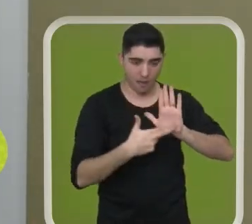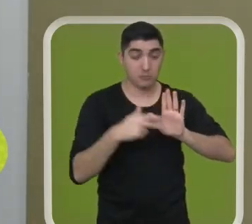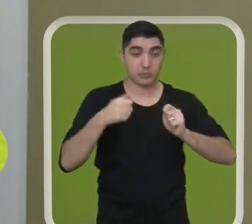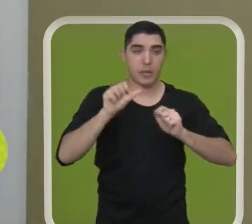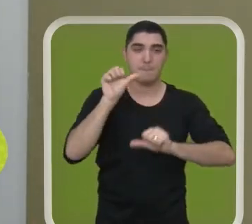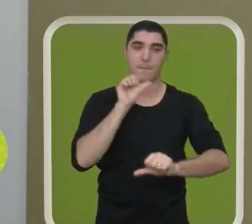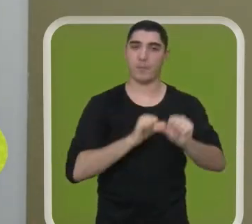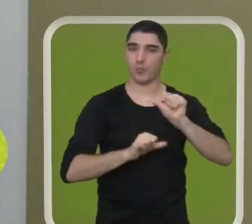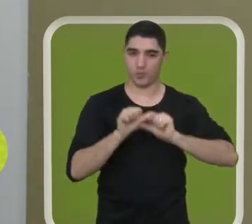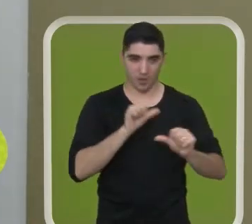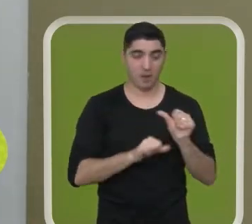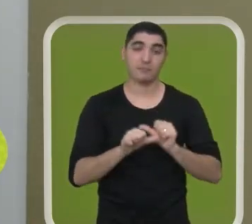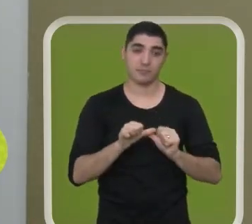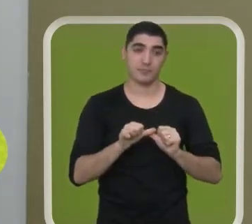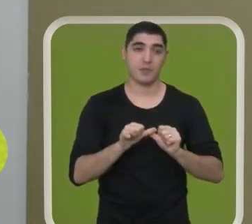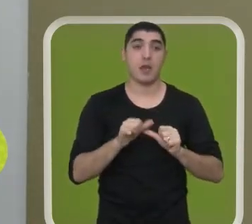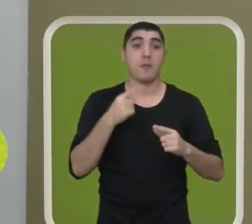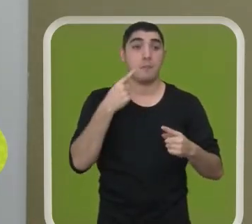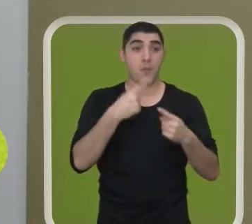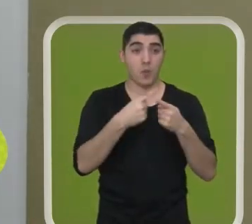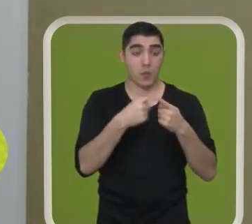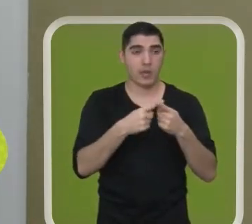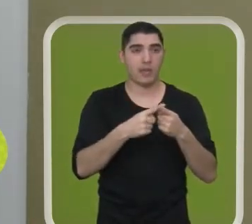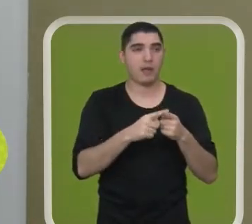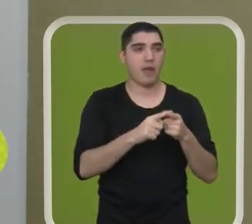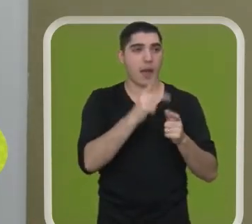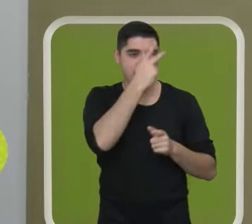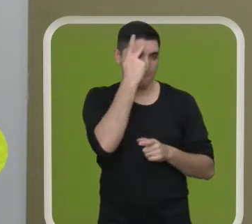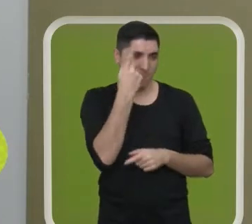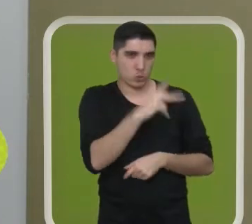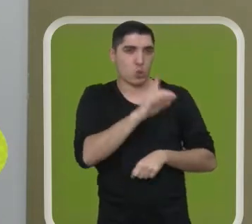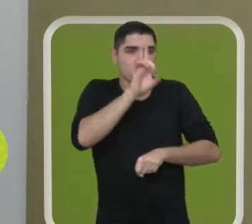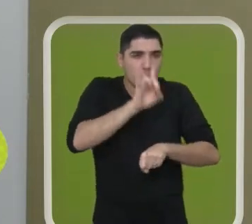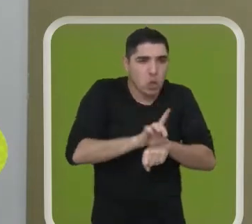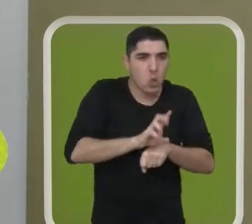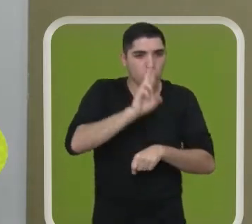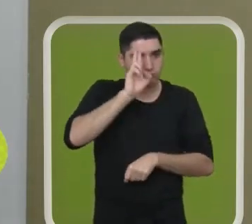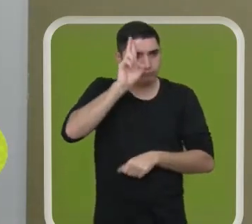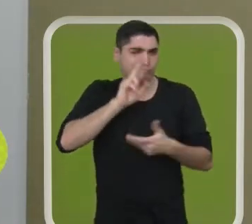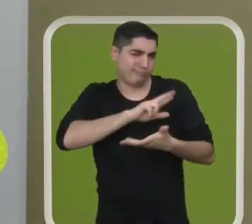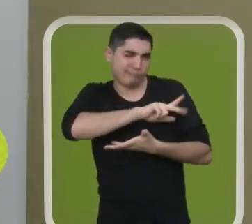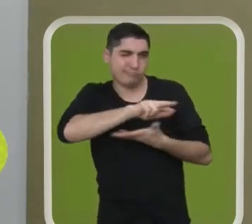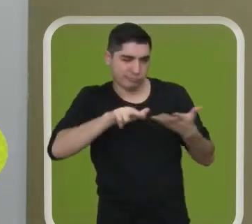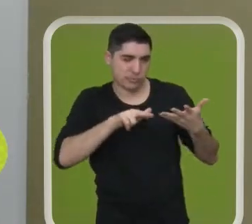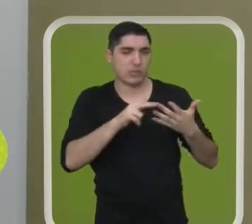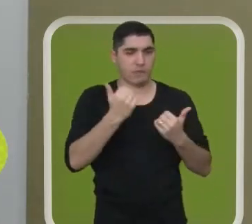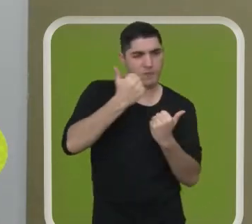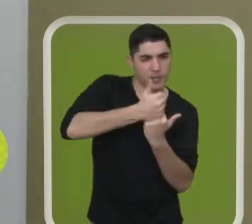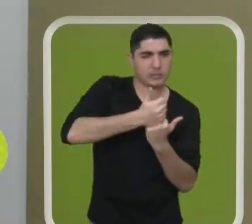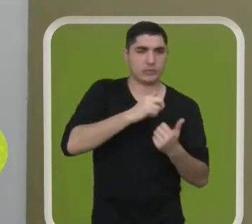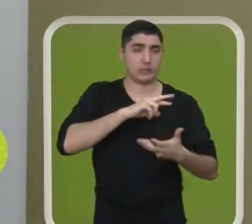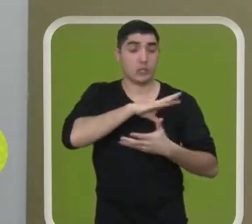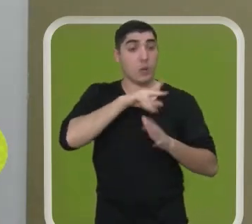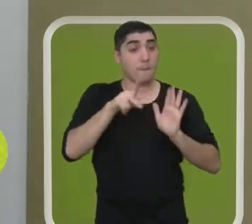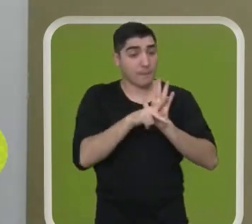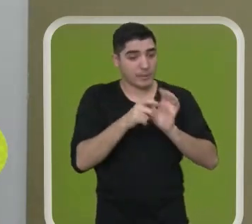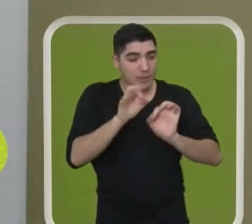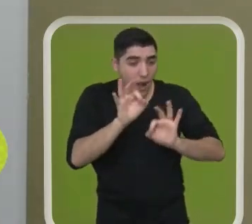seja, as pessoas que comandam o clube alteram o estatuto para que a diretoria possa